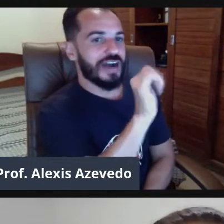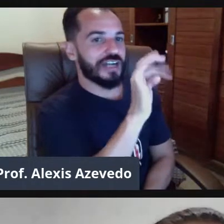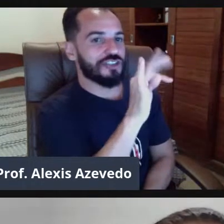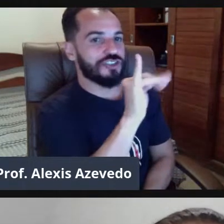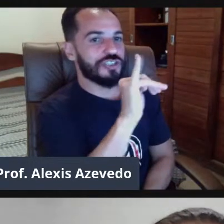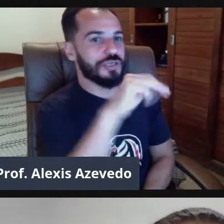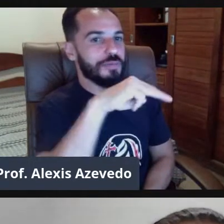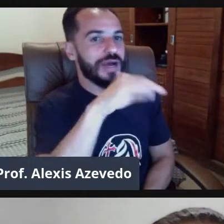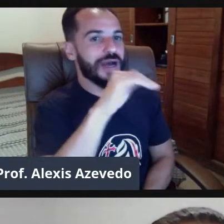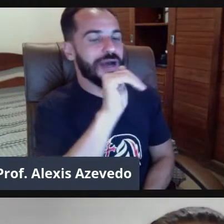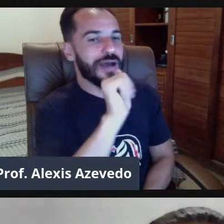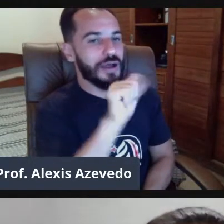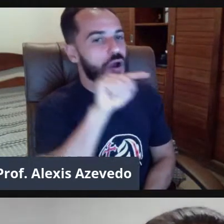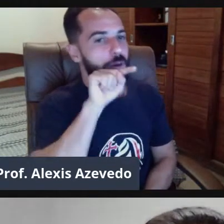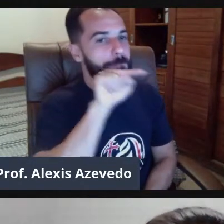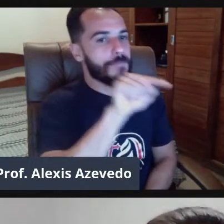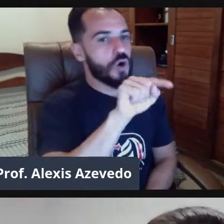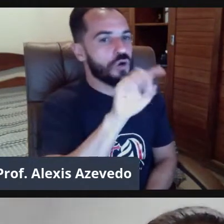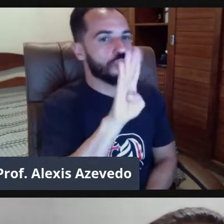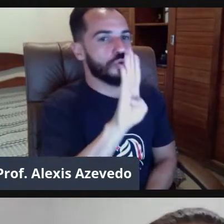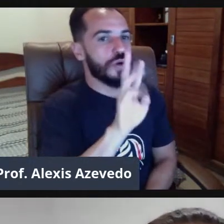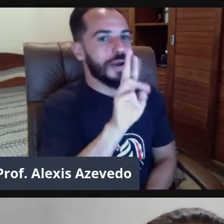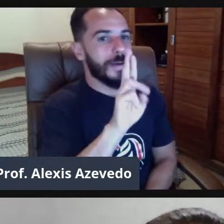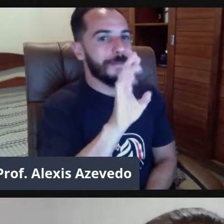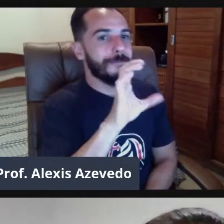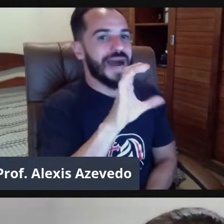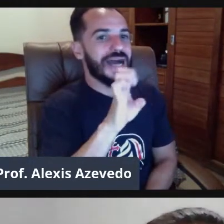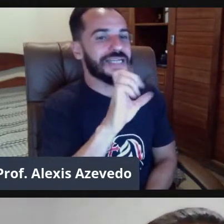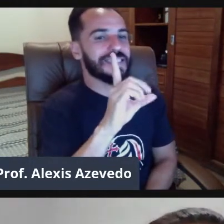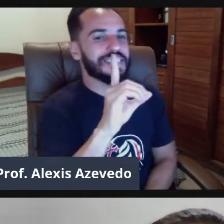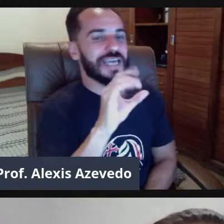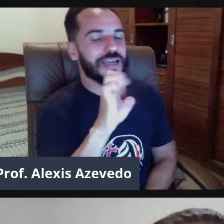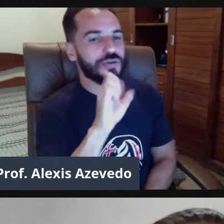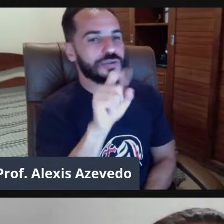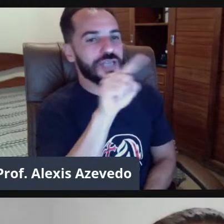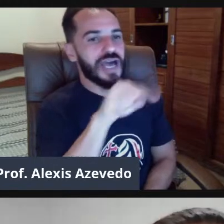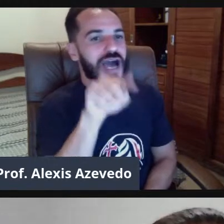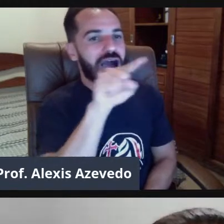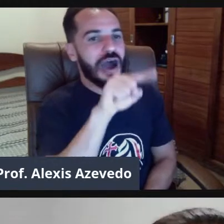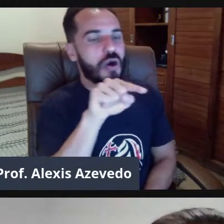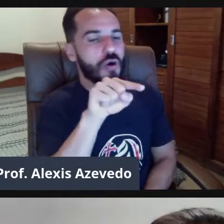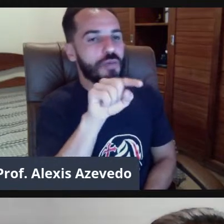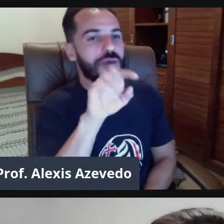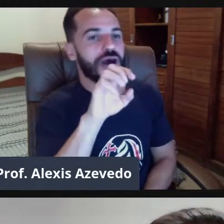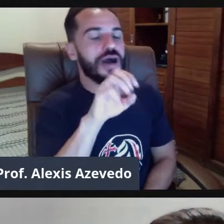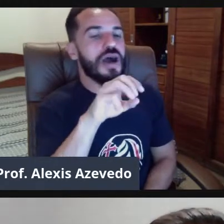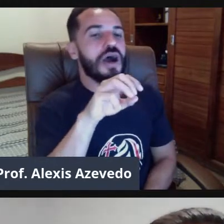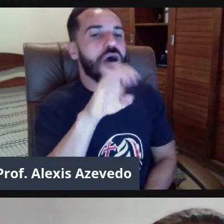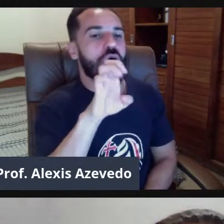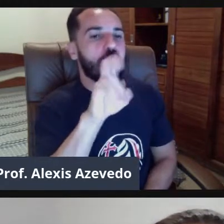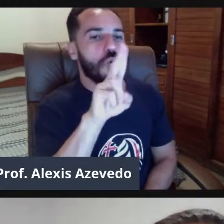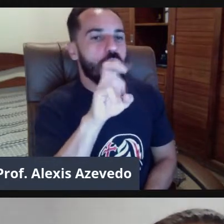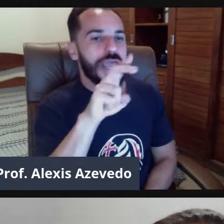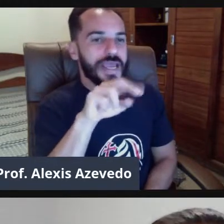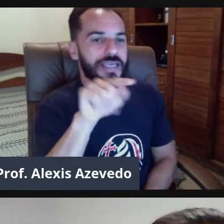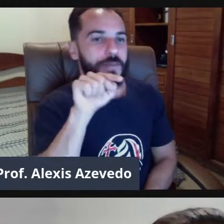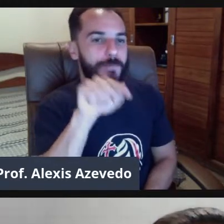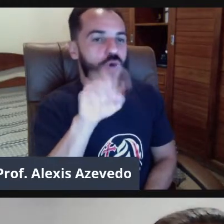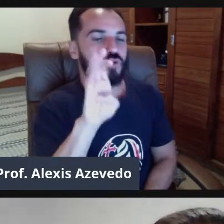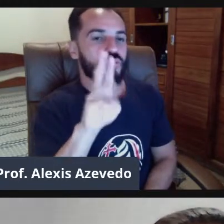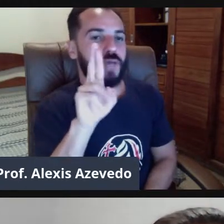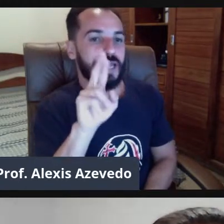fatima.barcelos@ueng.br. Nas terças e quintas-feiras, eu estou na escola, se vocês ligarem para a secretaria,